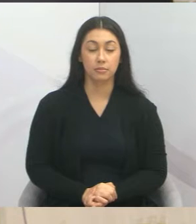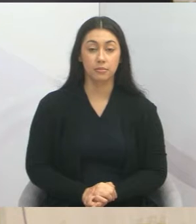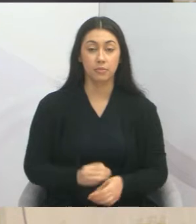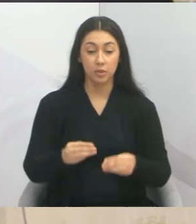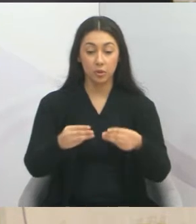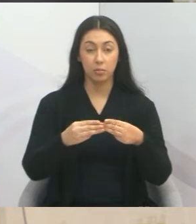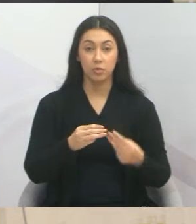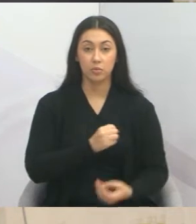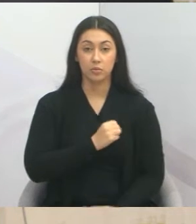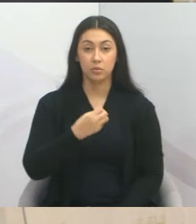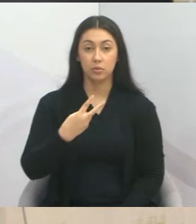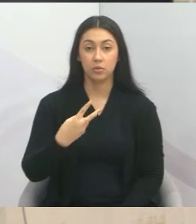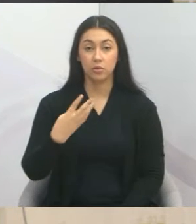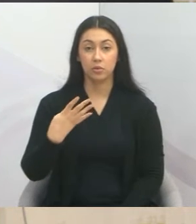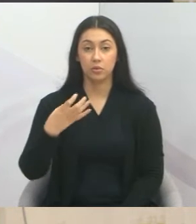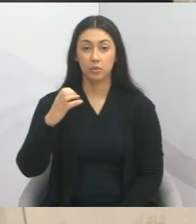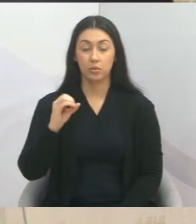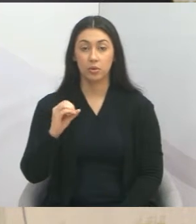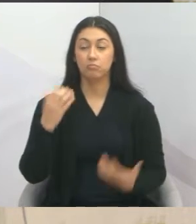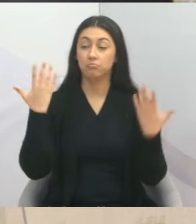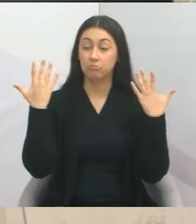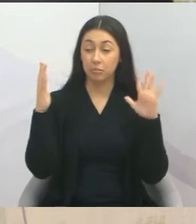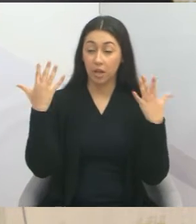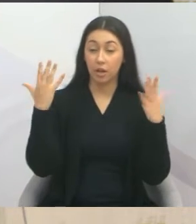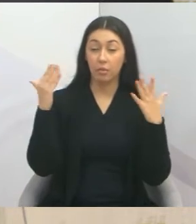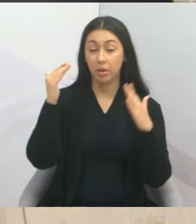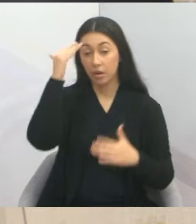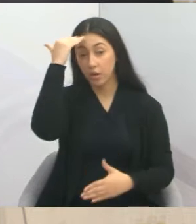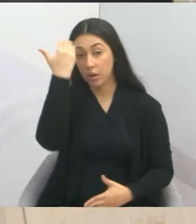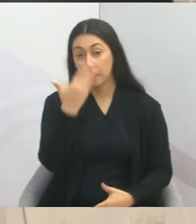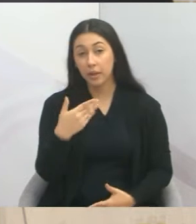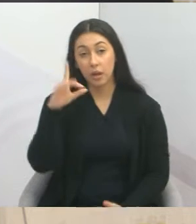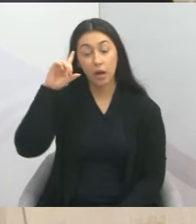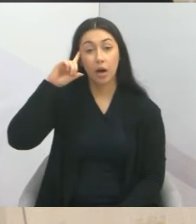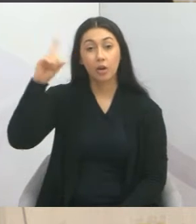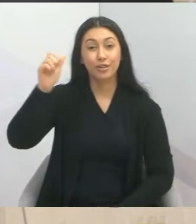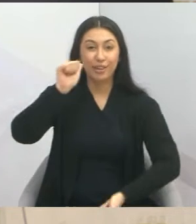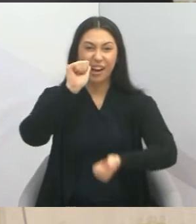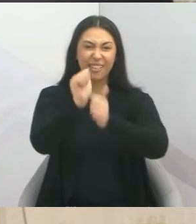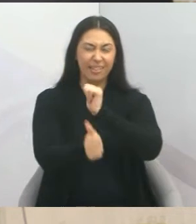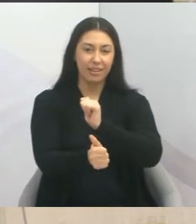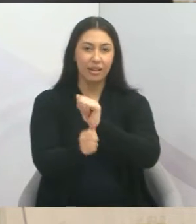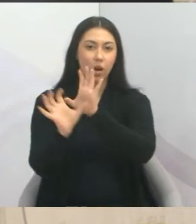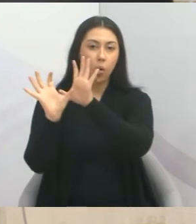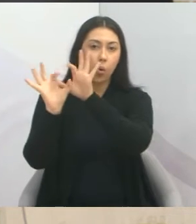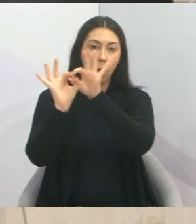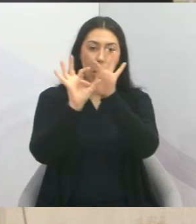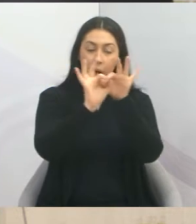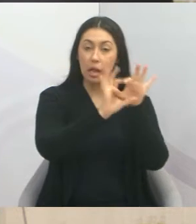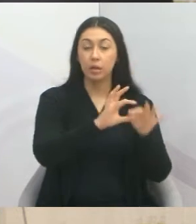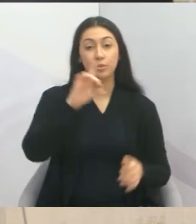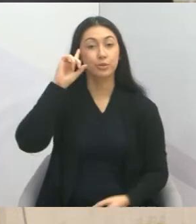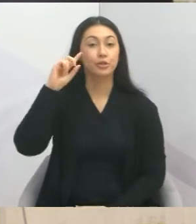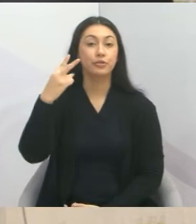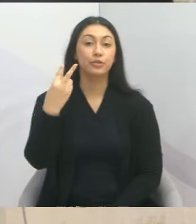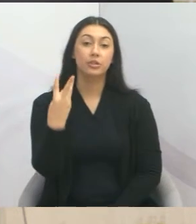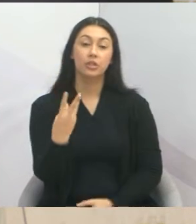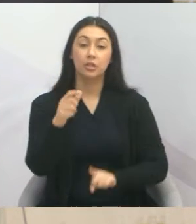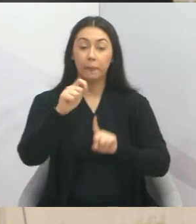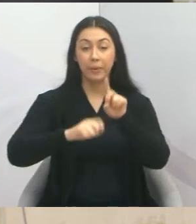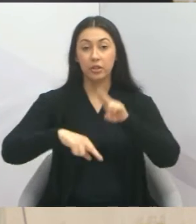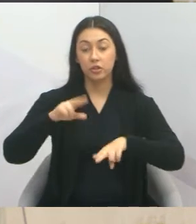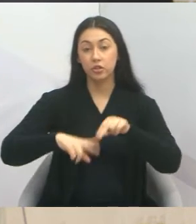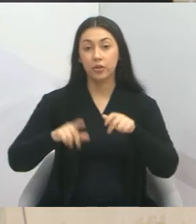a Moção 240 Moção de aplausos em homenagem ao Dia do Atleta Olímpico comemorado no dia 23 de junho